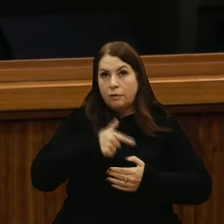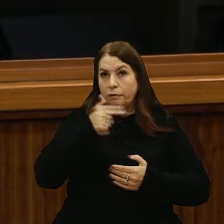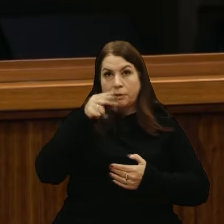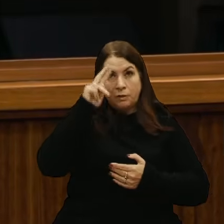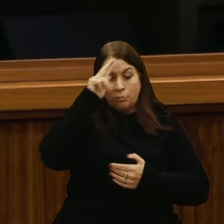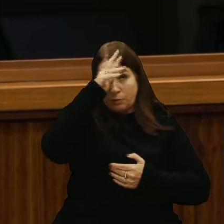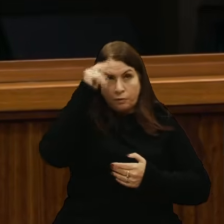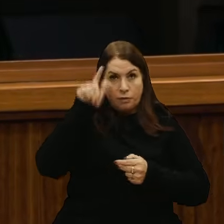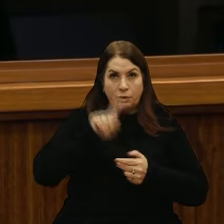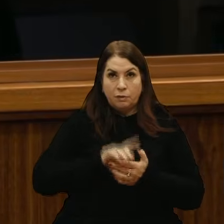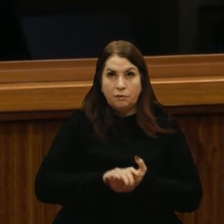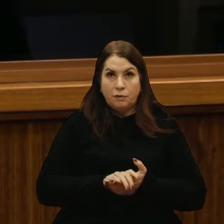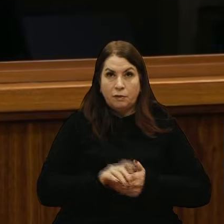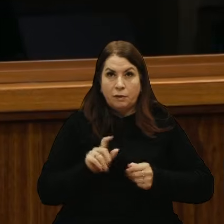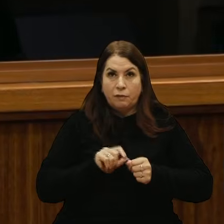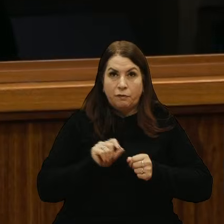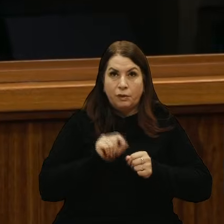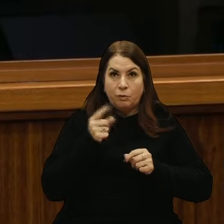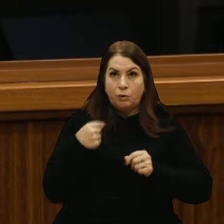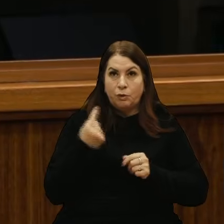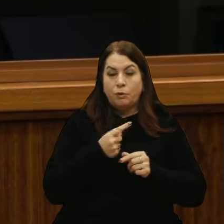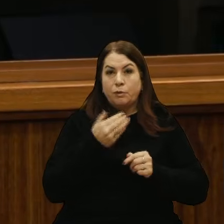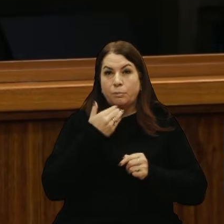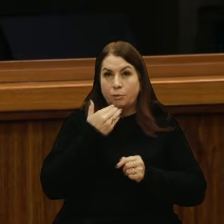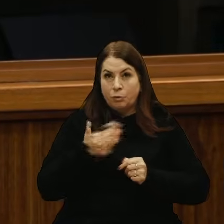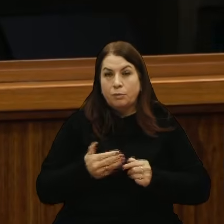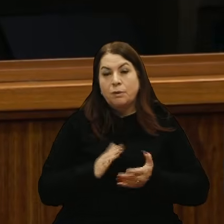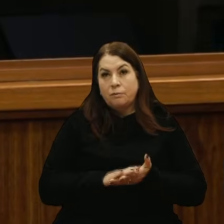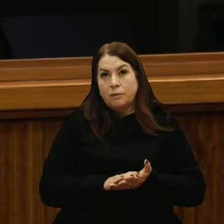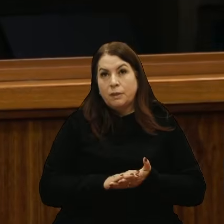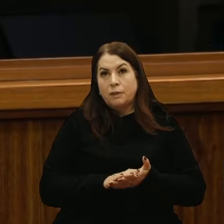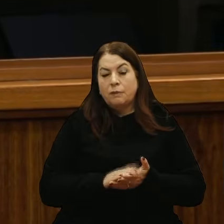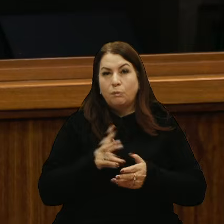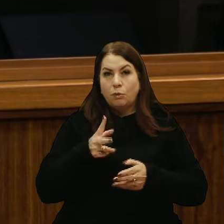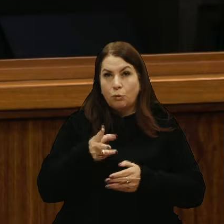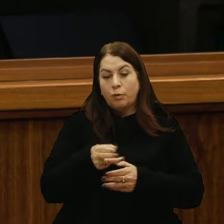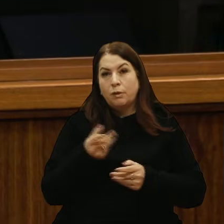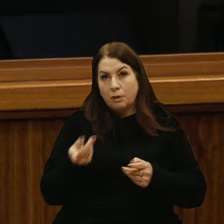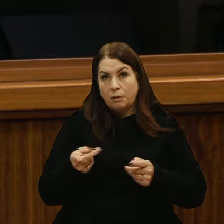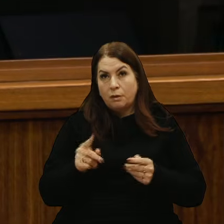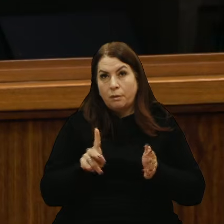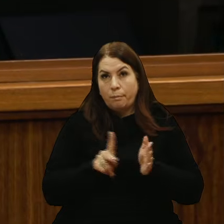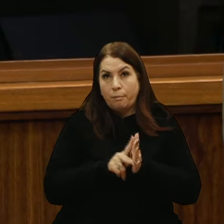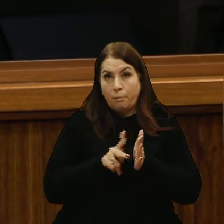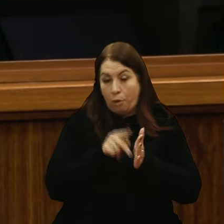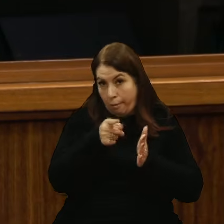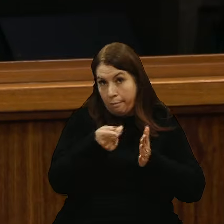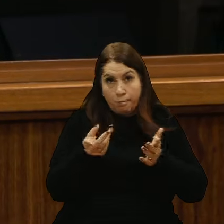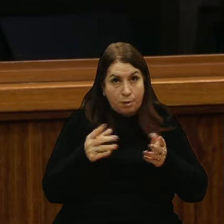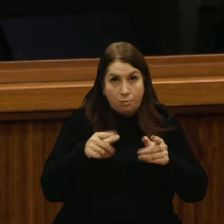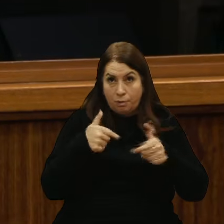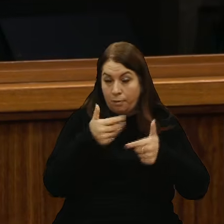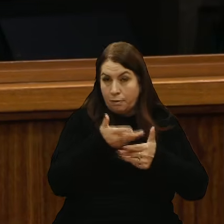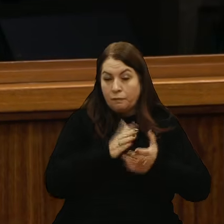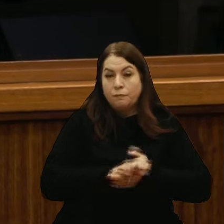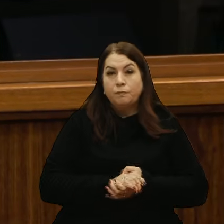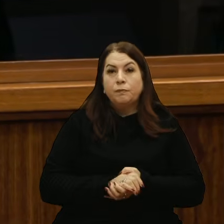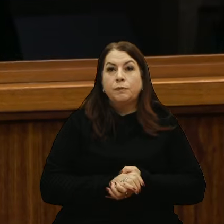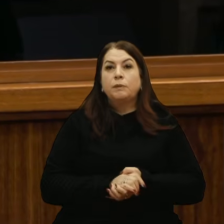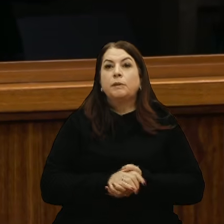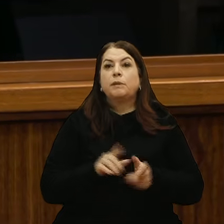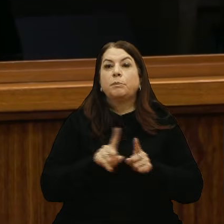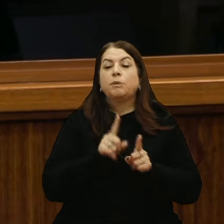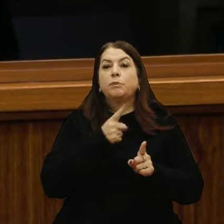vice-prefeito não estão fazendo aquilo que a gente pede, então vamos cortar na própria carne. E também eu